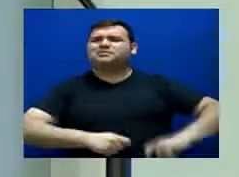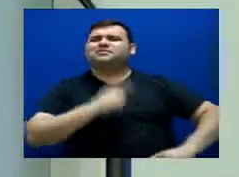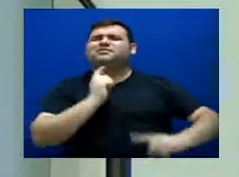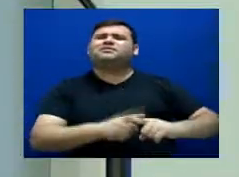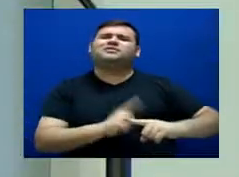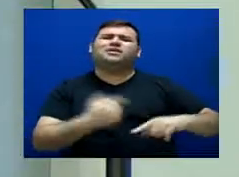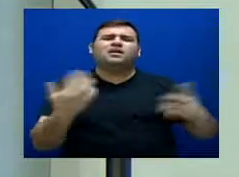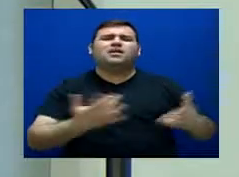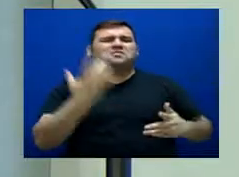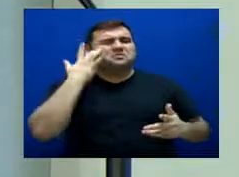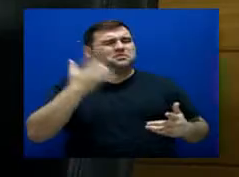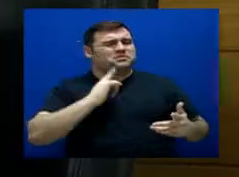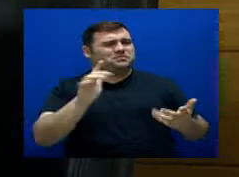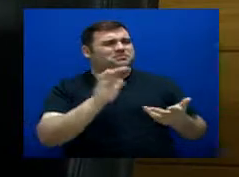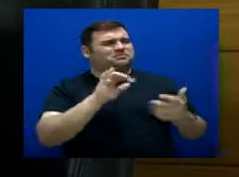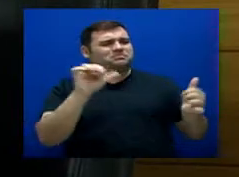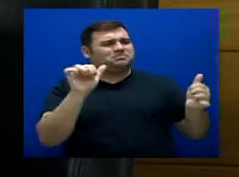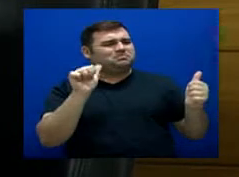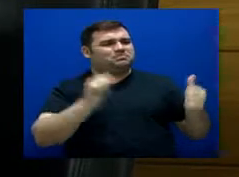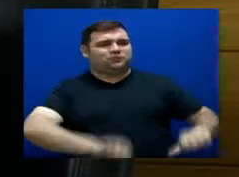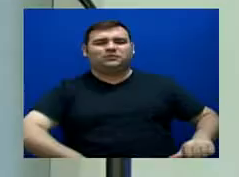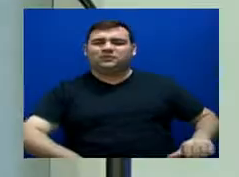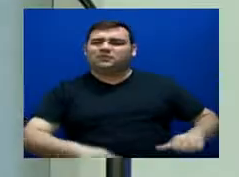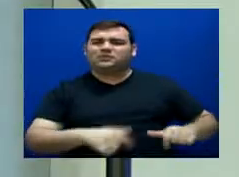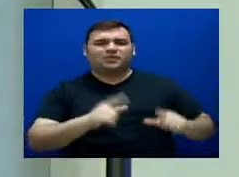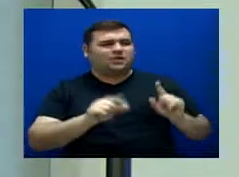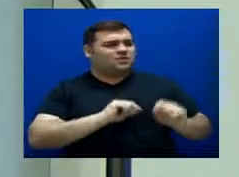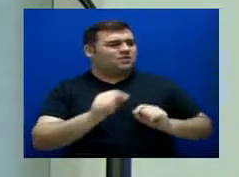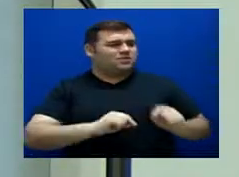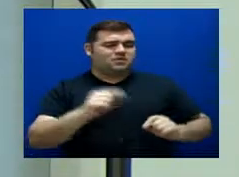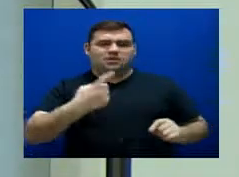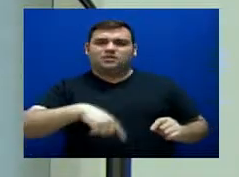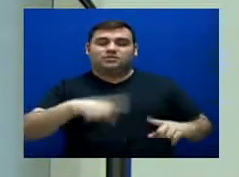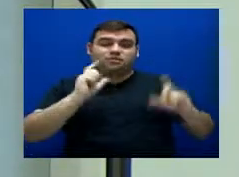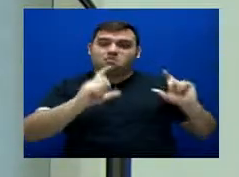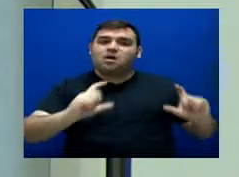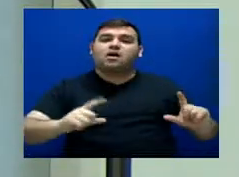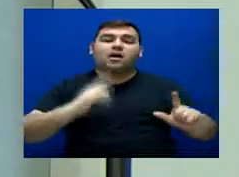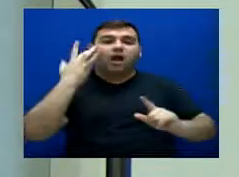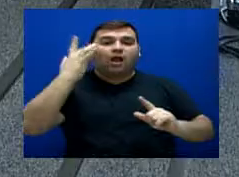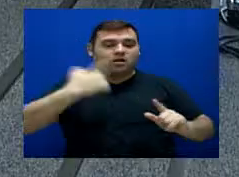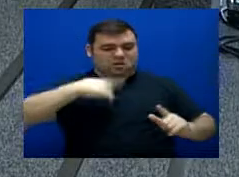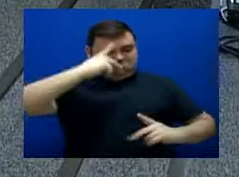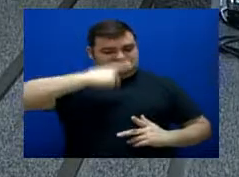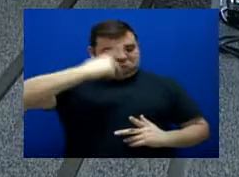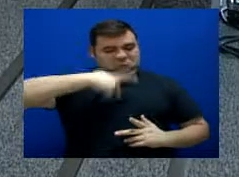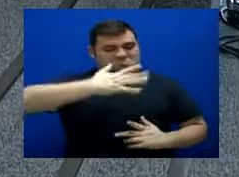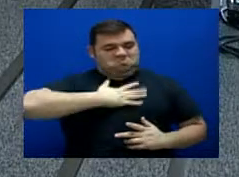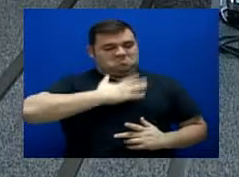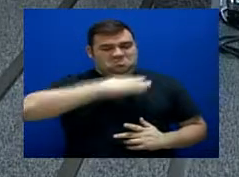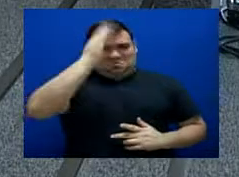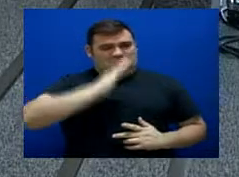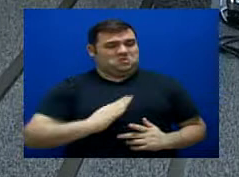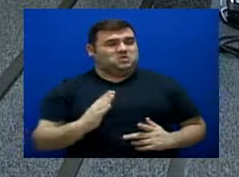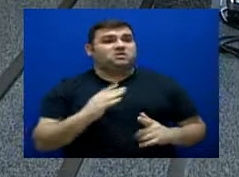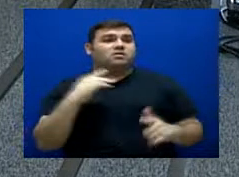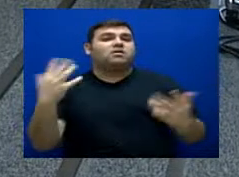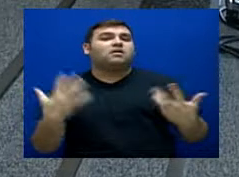acho que isso é muito medíocre, muito, muito mesquinho, nós concordar com o que nós temos no nosso Brasil em